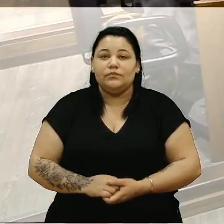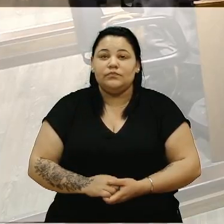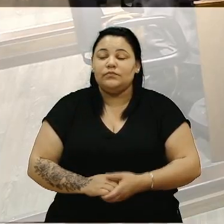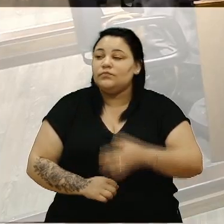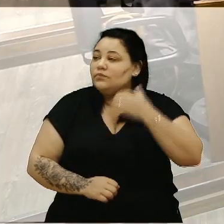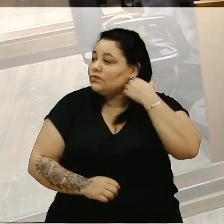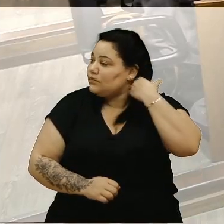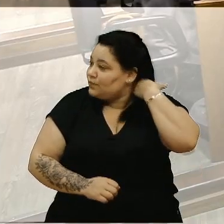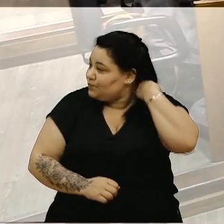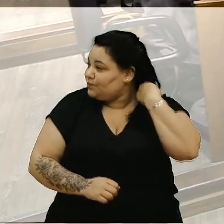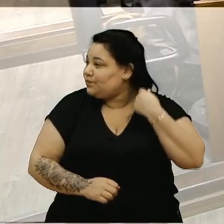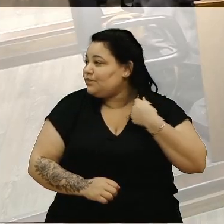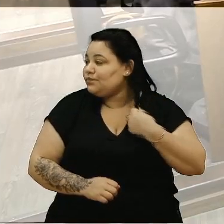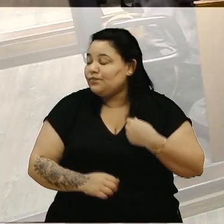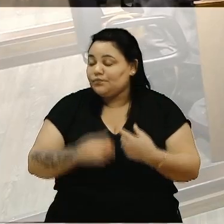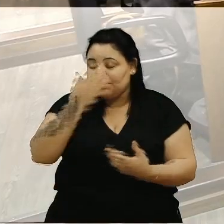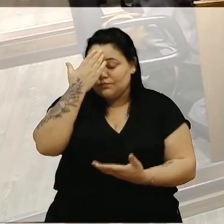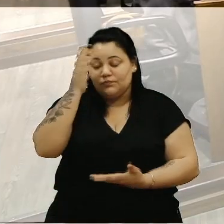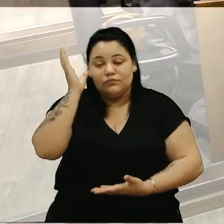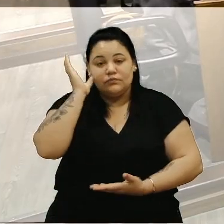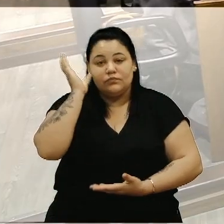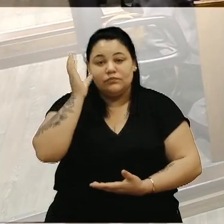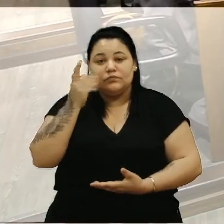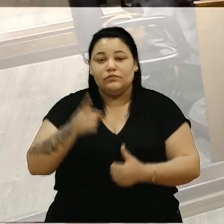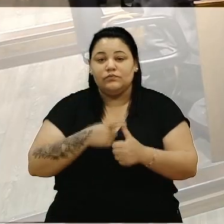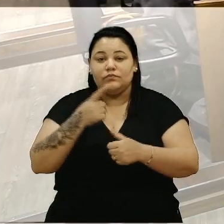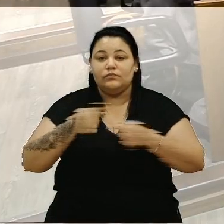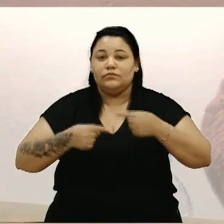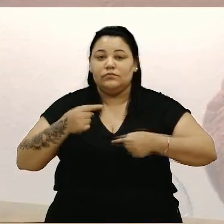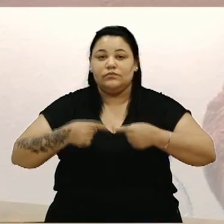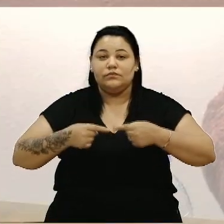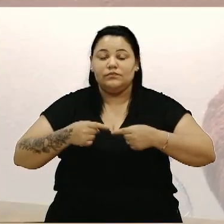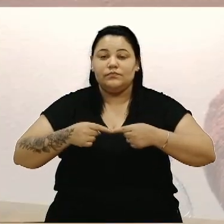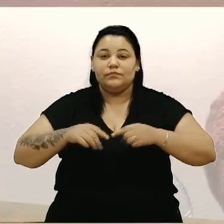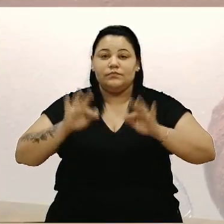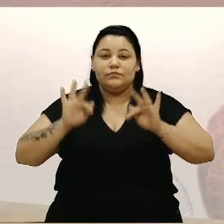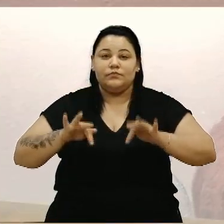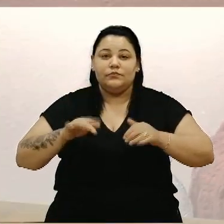Obrigada, vereador Cadori. Em primeira discussão, encerrada a primeira discussão.